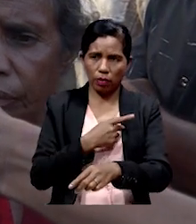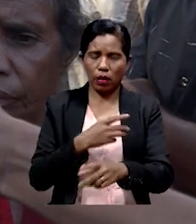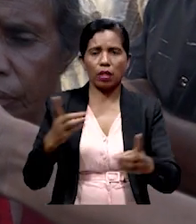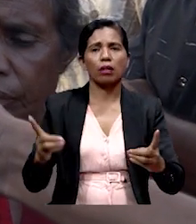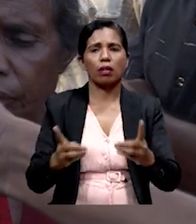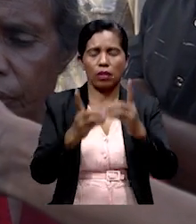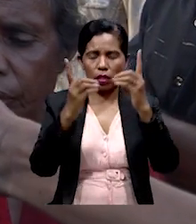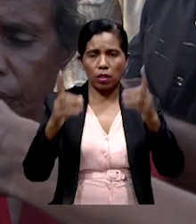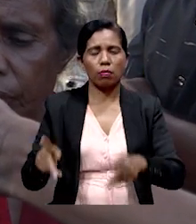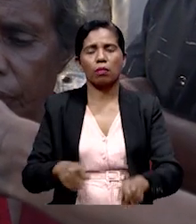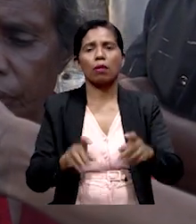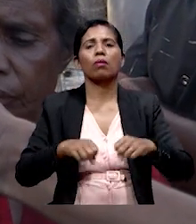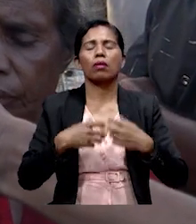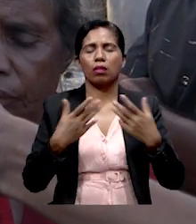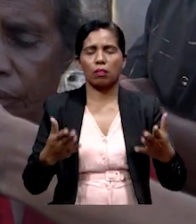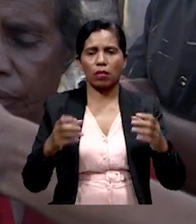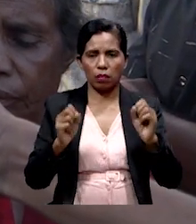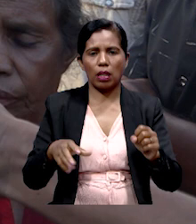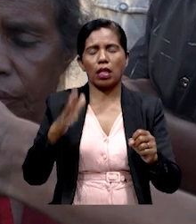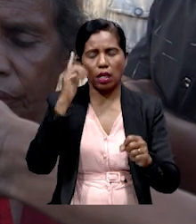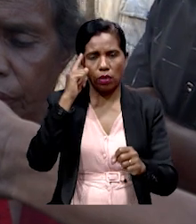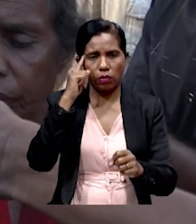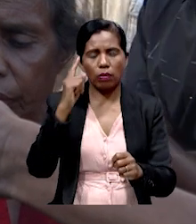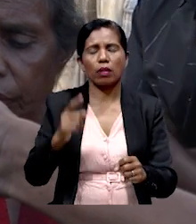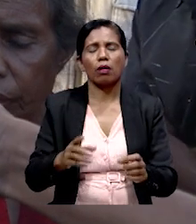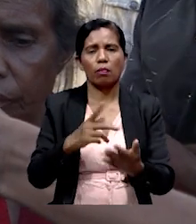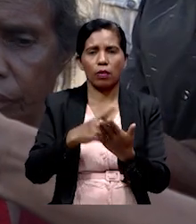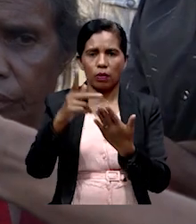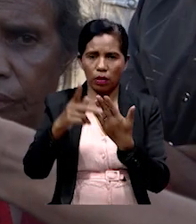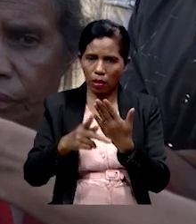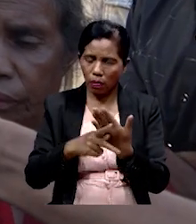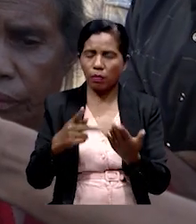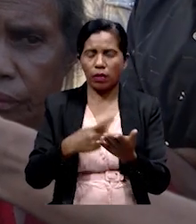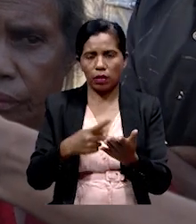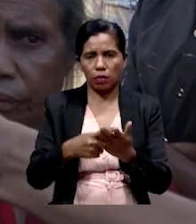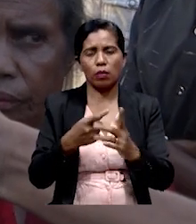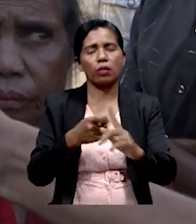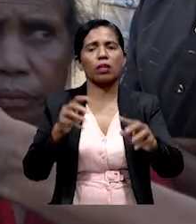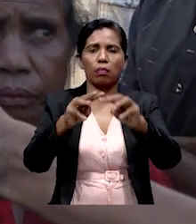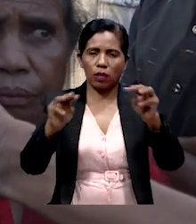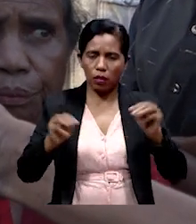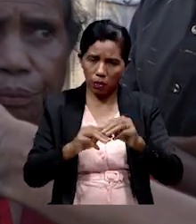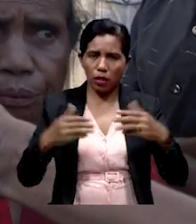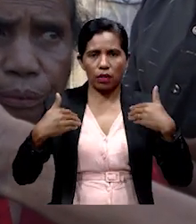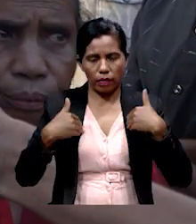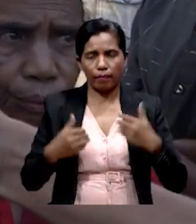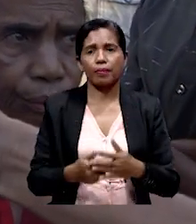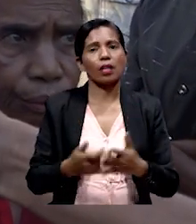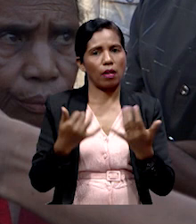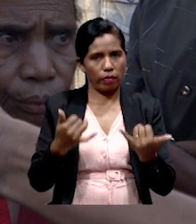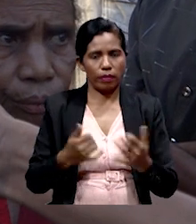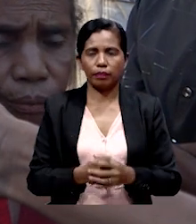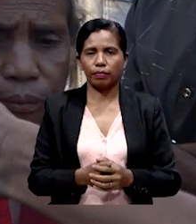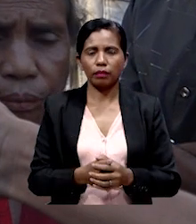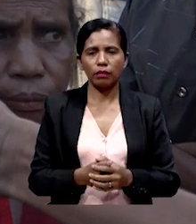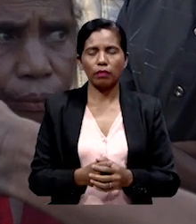tubele, a lunsama que a tubele considera, programa o projeto de nebema maiusia município ne ia tiana agora a